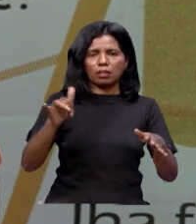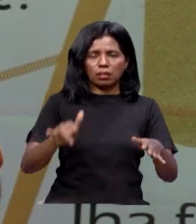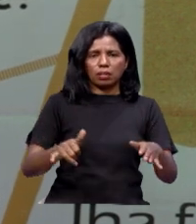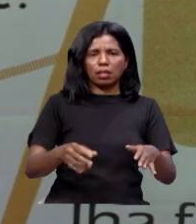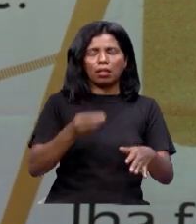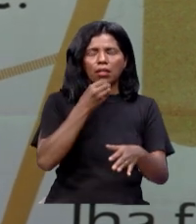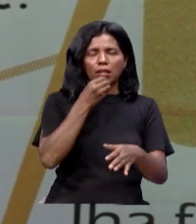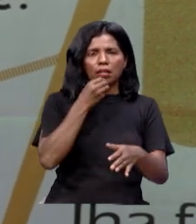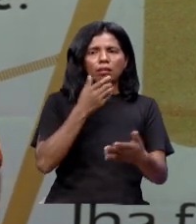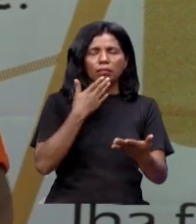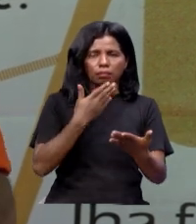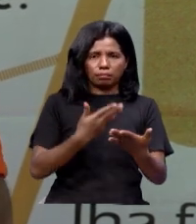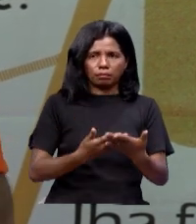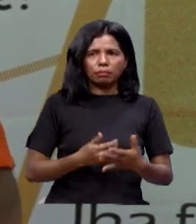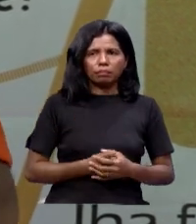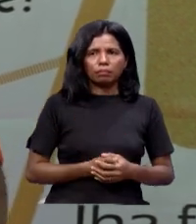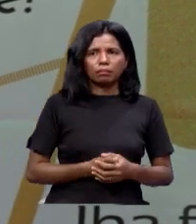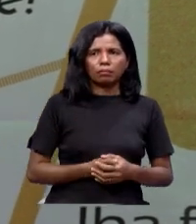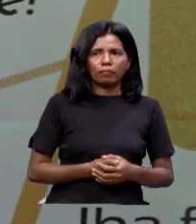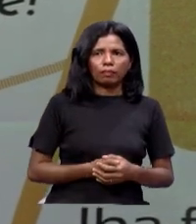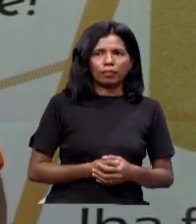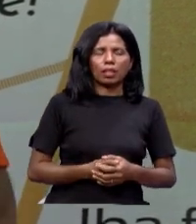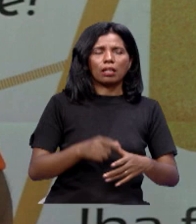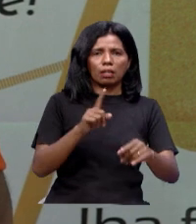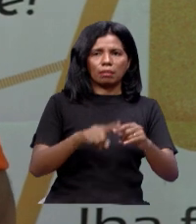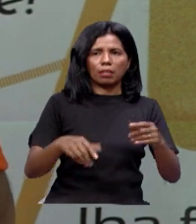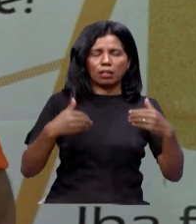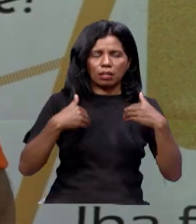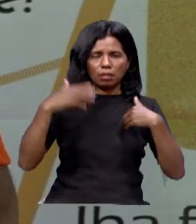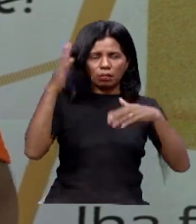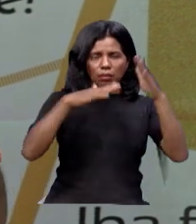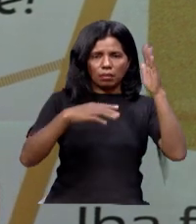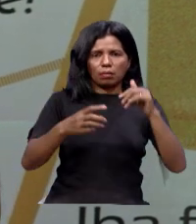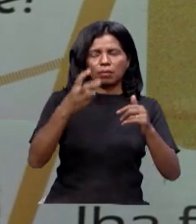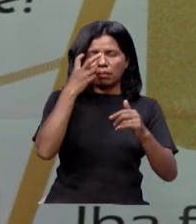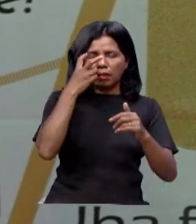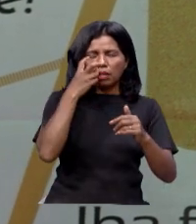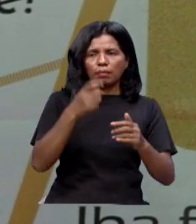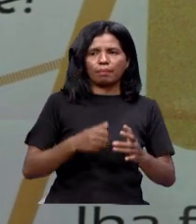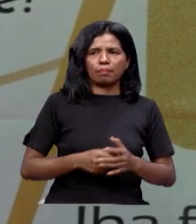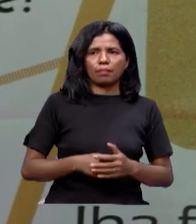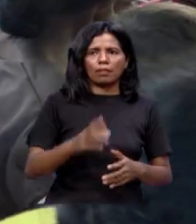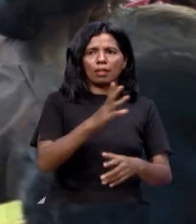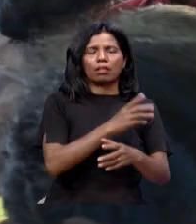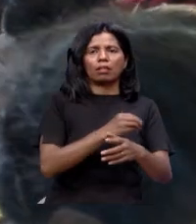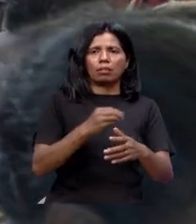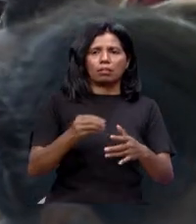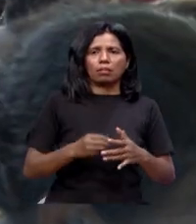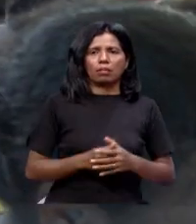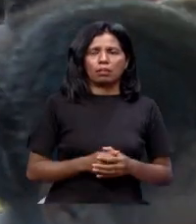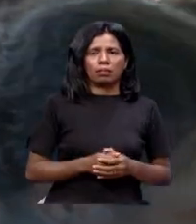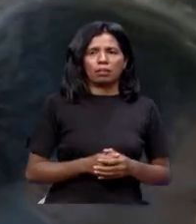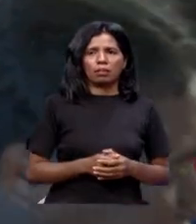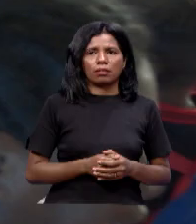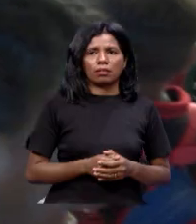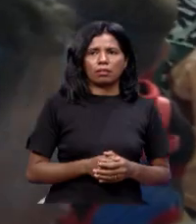nia desenvolvimento fisikune lavele ia problema la mata nomos diarrea ne vema ka. E a